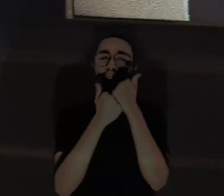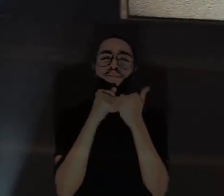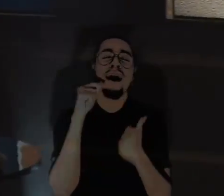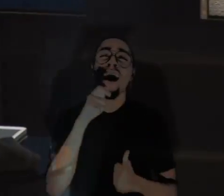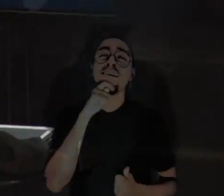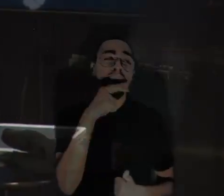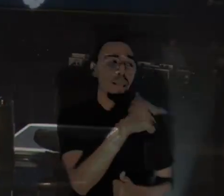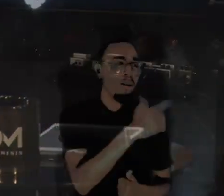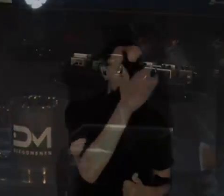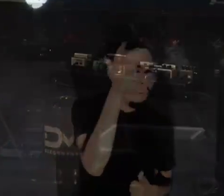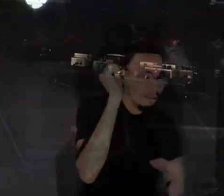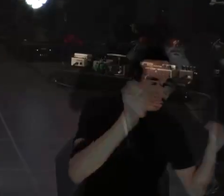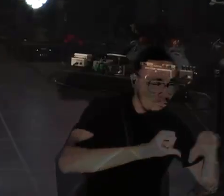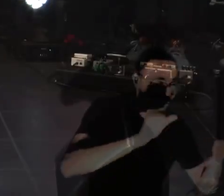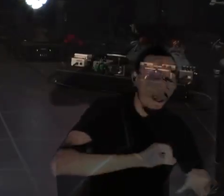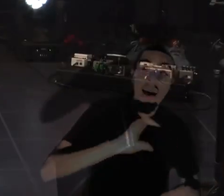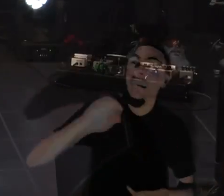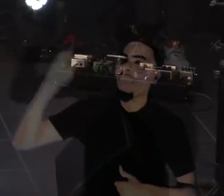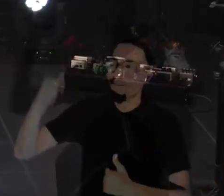ninguém sustentava ninguém.